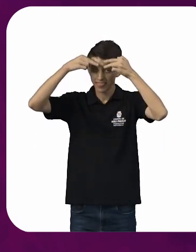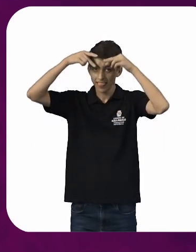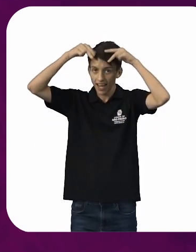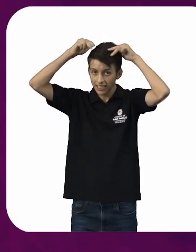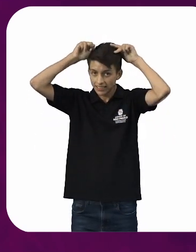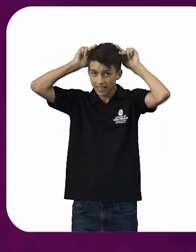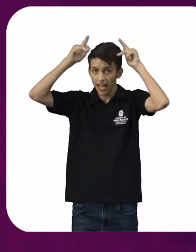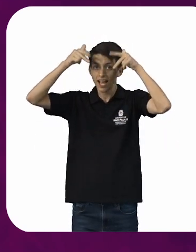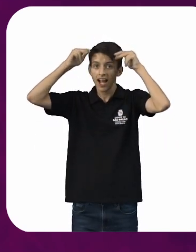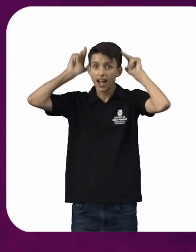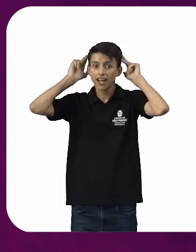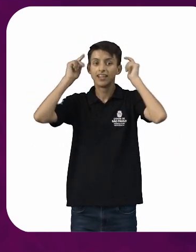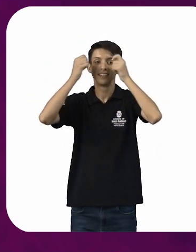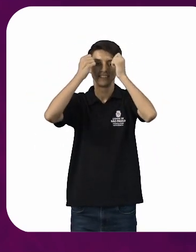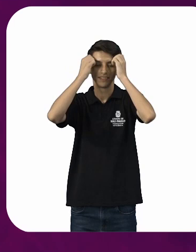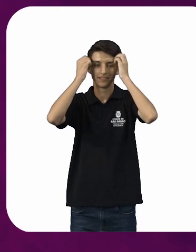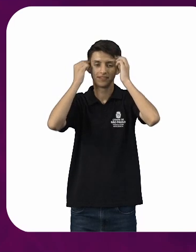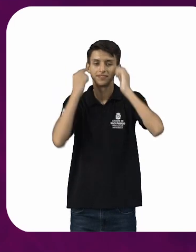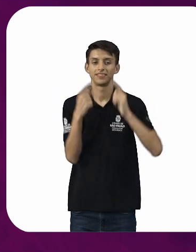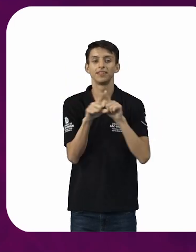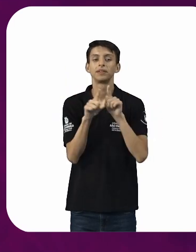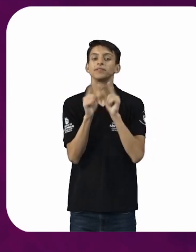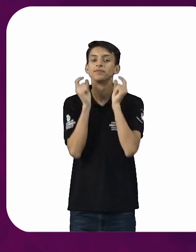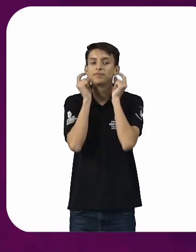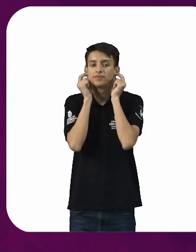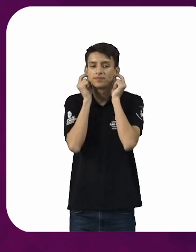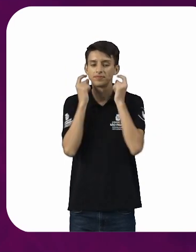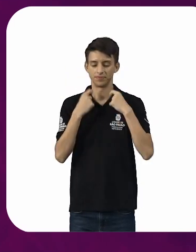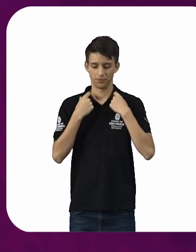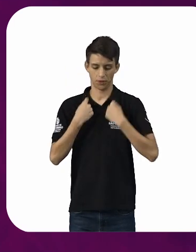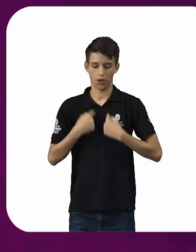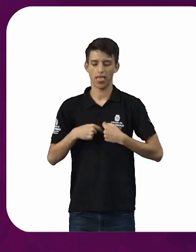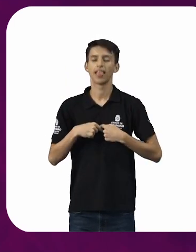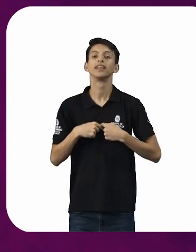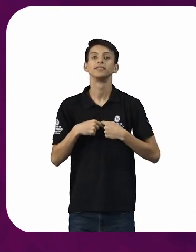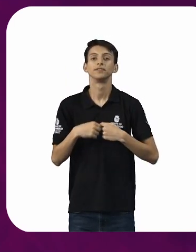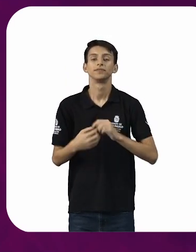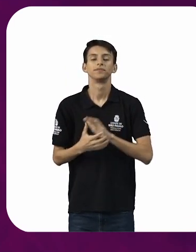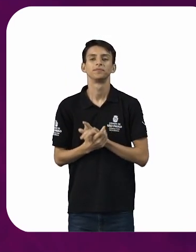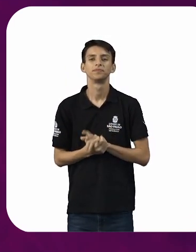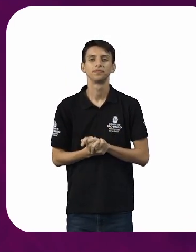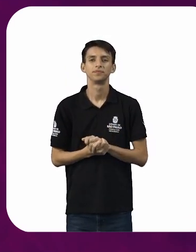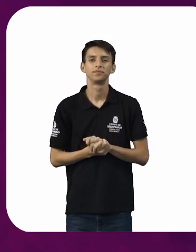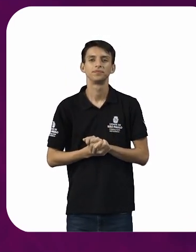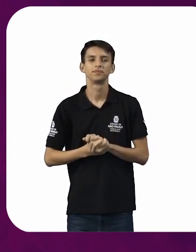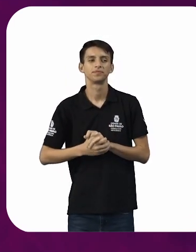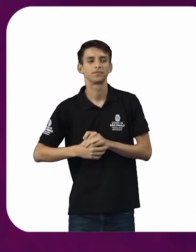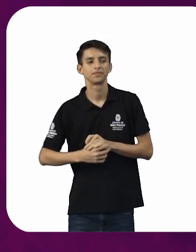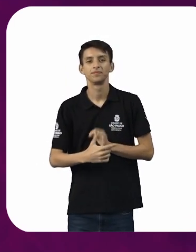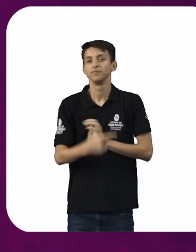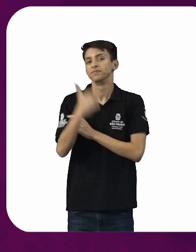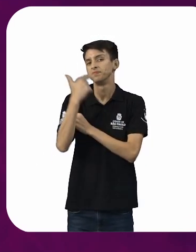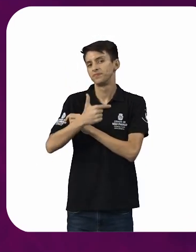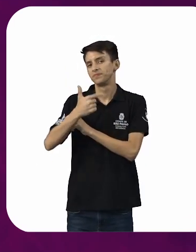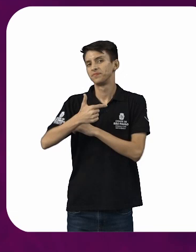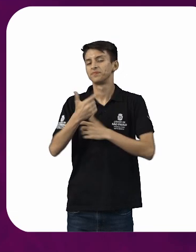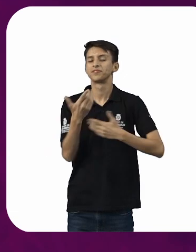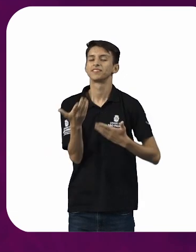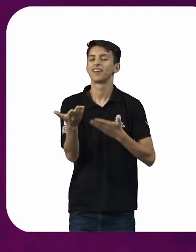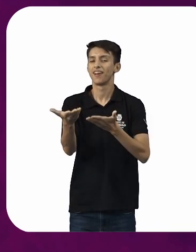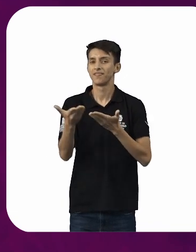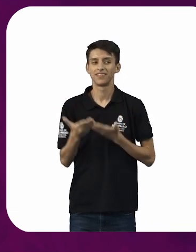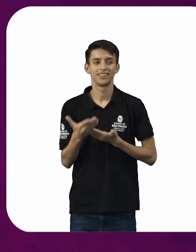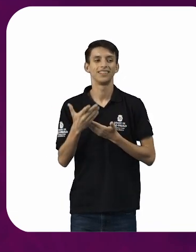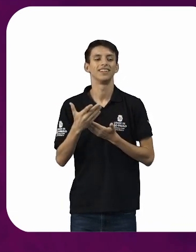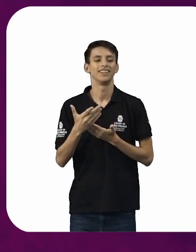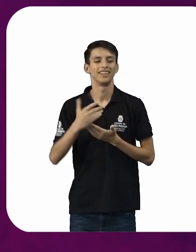uso brincos e colares de pérolas. E uma nossa segunda Regina convidada do Rufino. dia é a